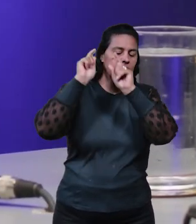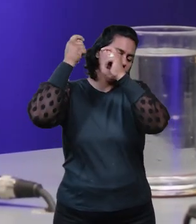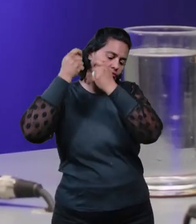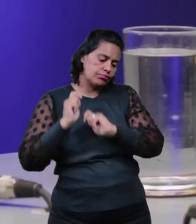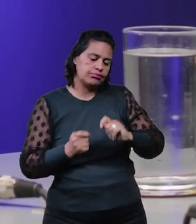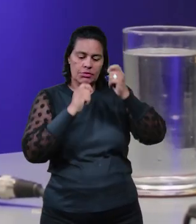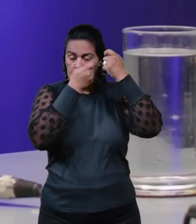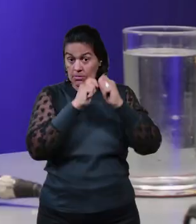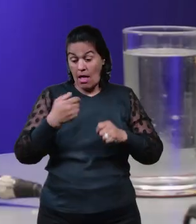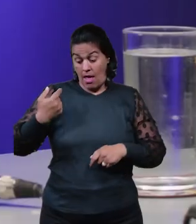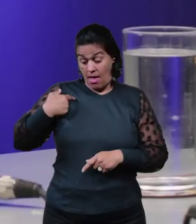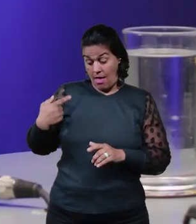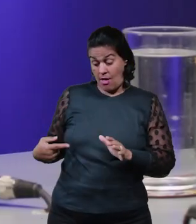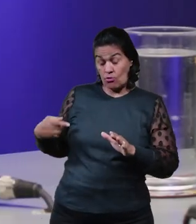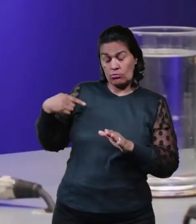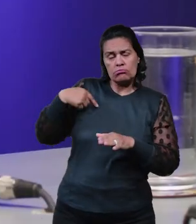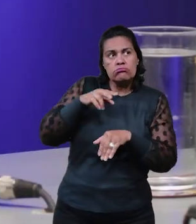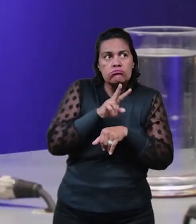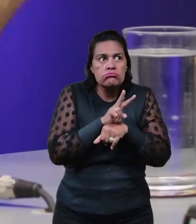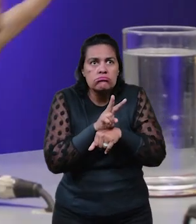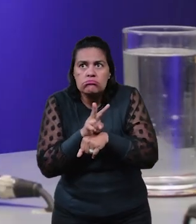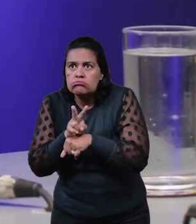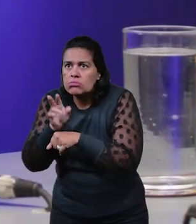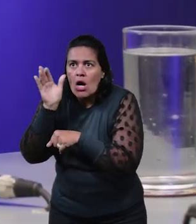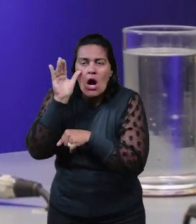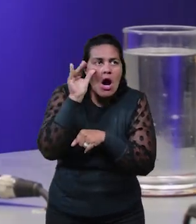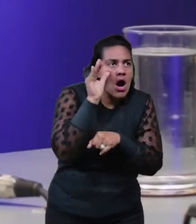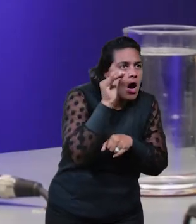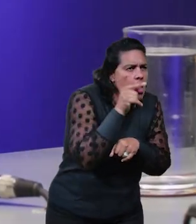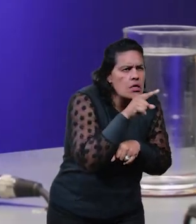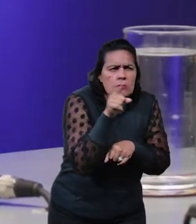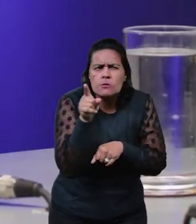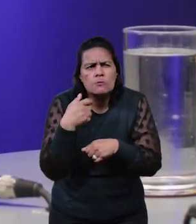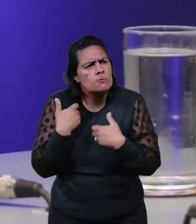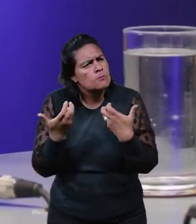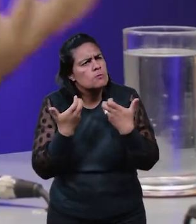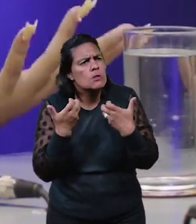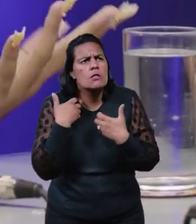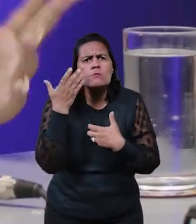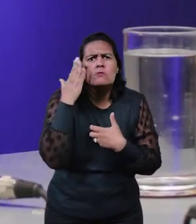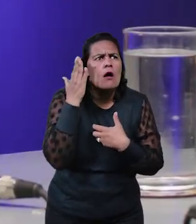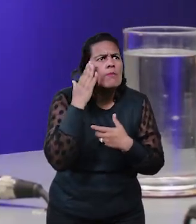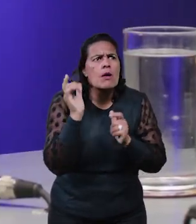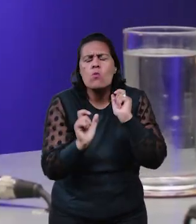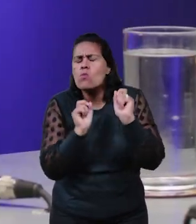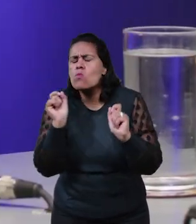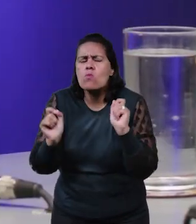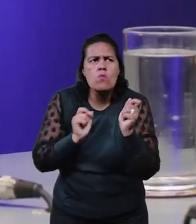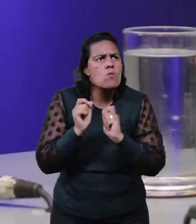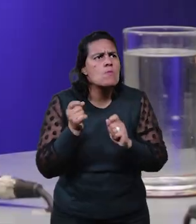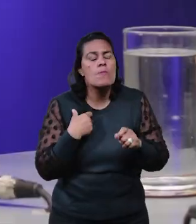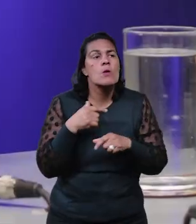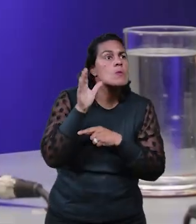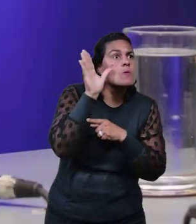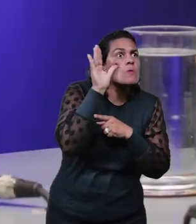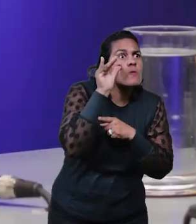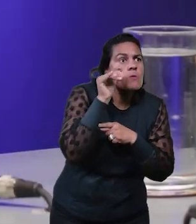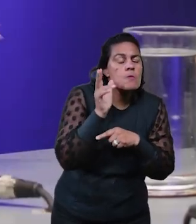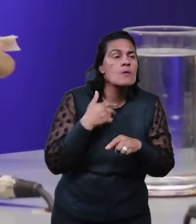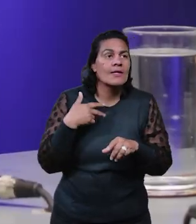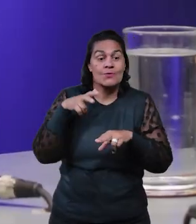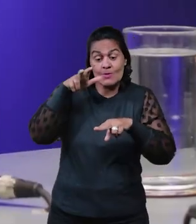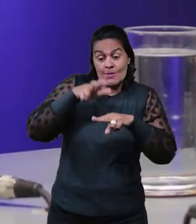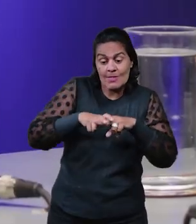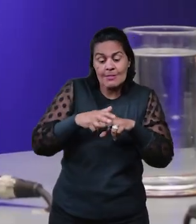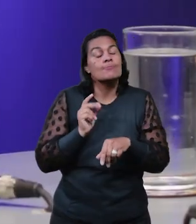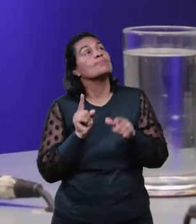uma criança curiosa, eu lembro que, por ser algo rotineiro e comum, eu sempre ficava muito em cima. Então, ela estava ali trançando minha mãe, eu estava em